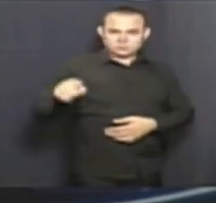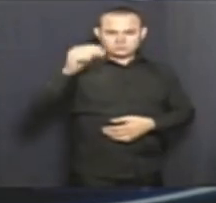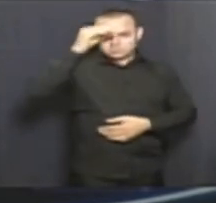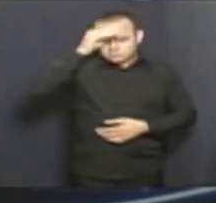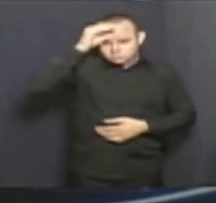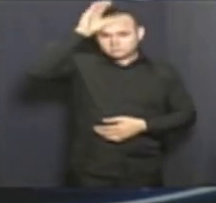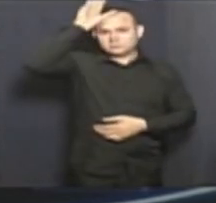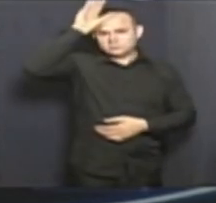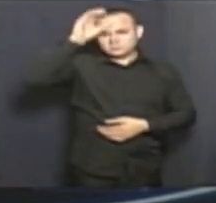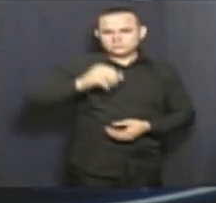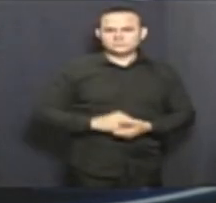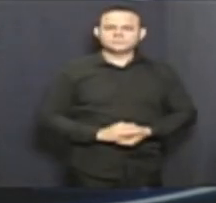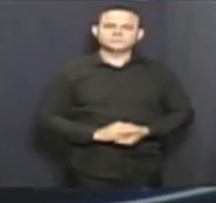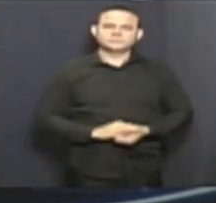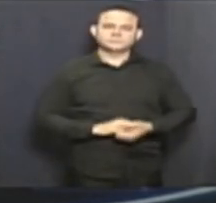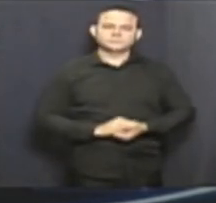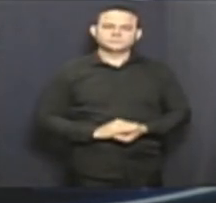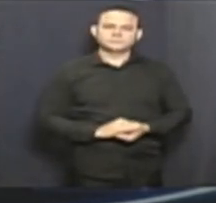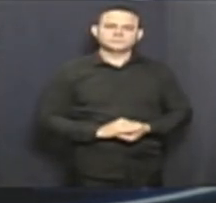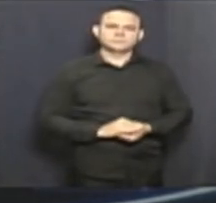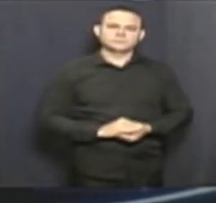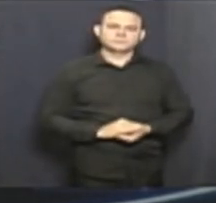de novo